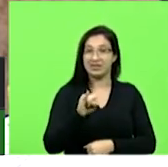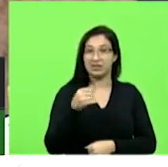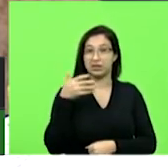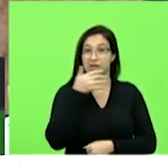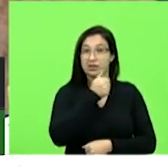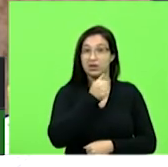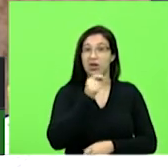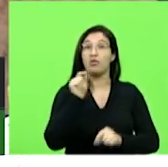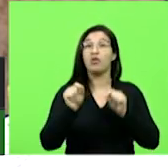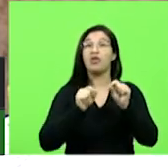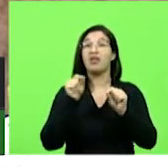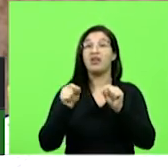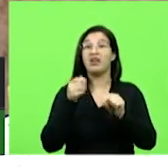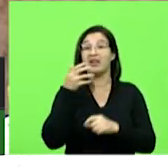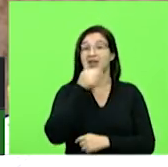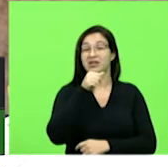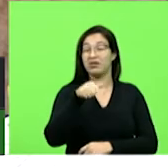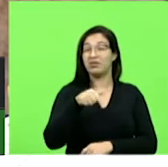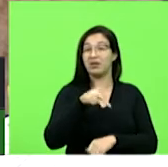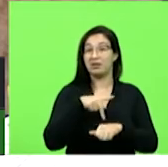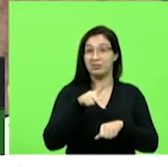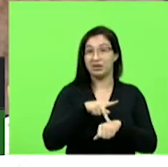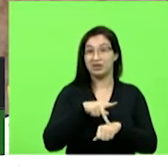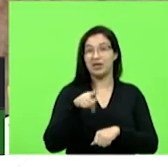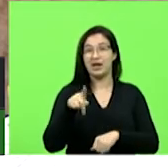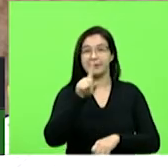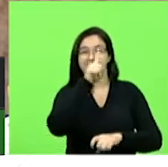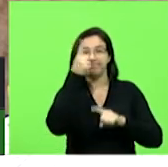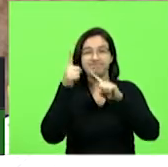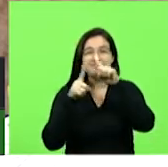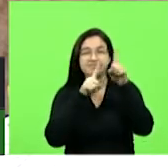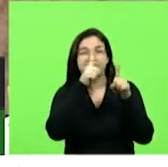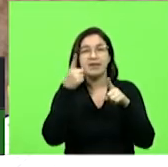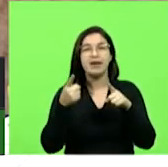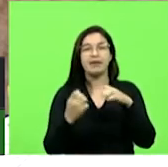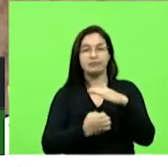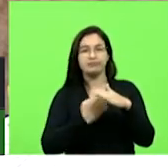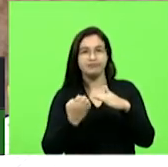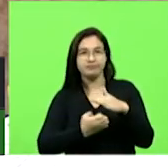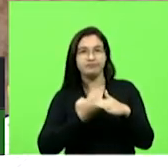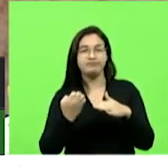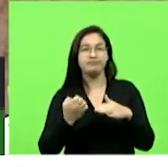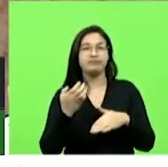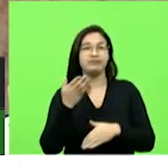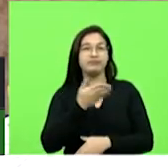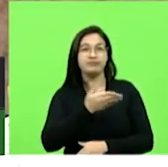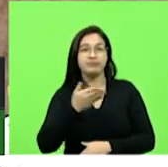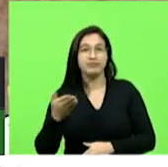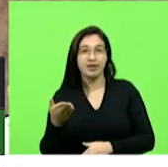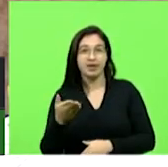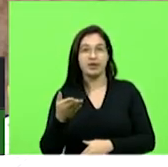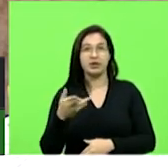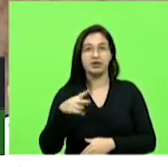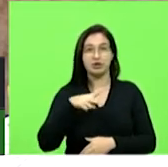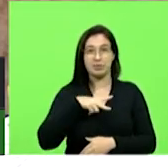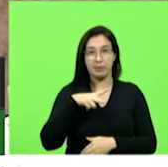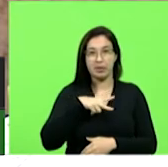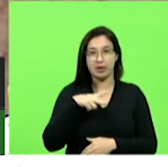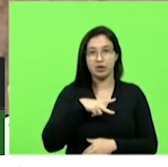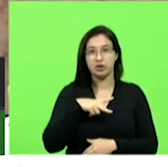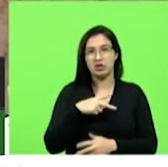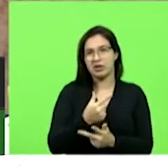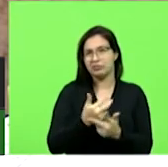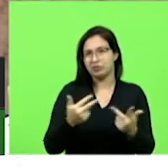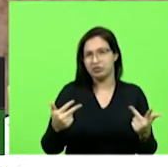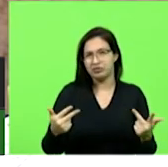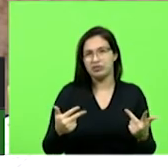pelos empreendedores, pelos inovadores, aqueles que arriscam a sua pele, o seu patrimônio, para tentar